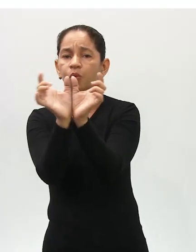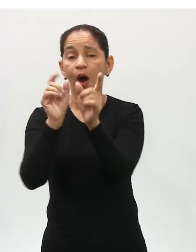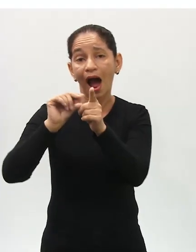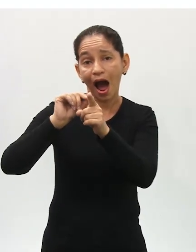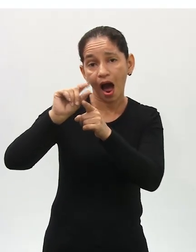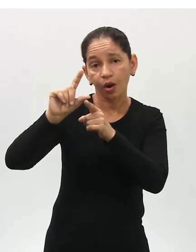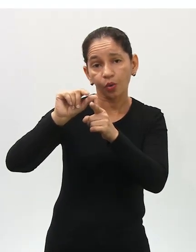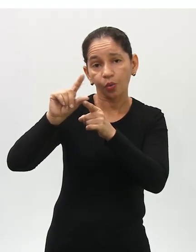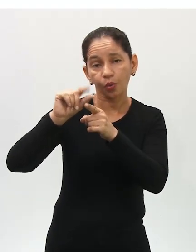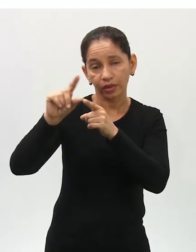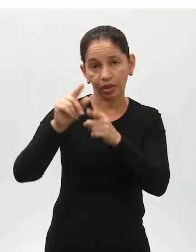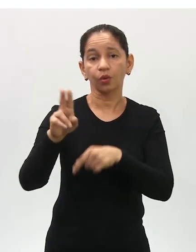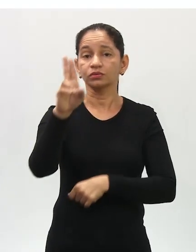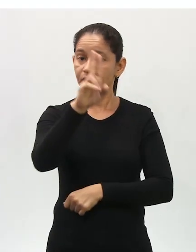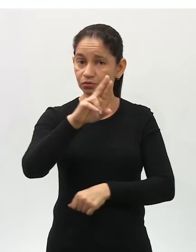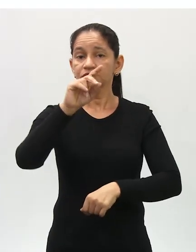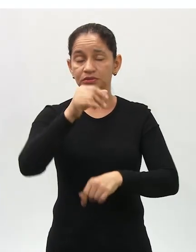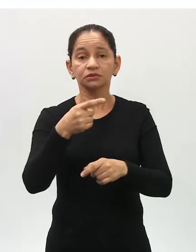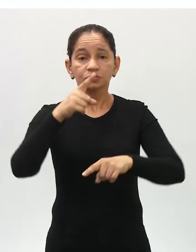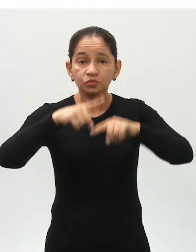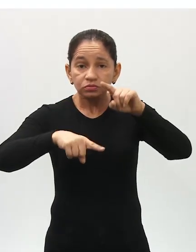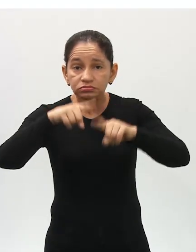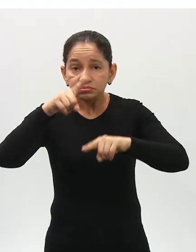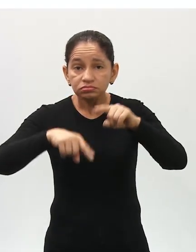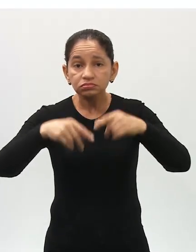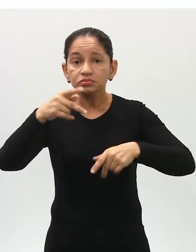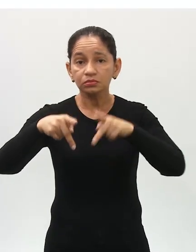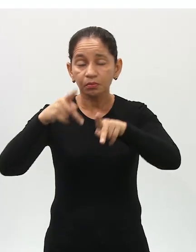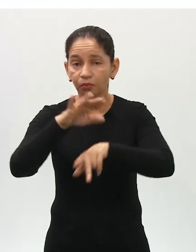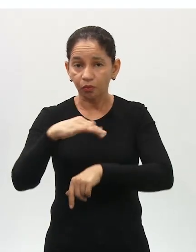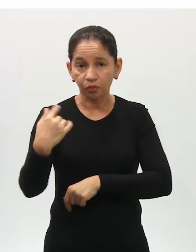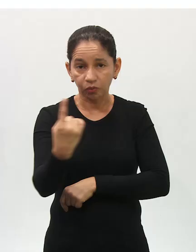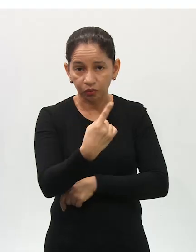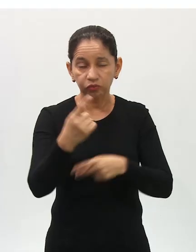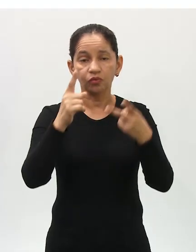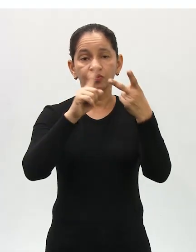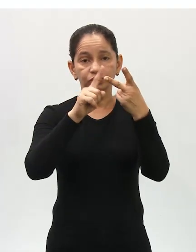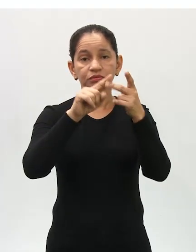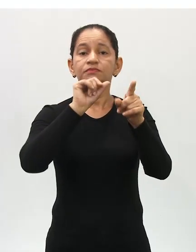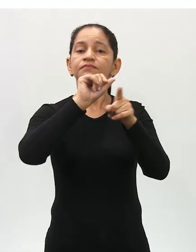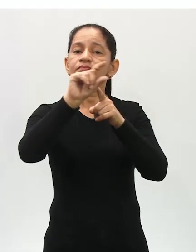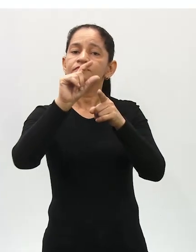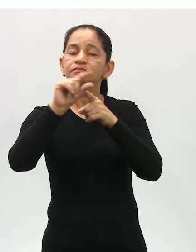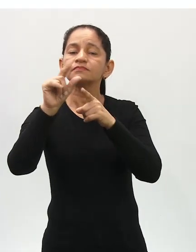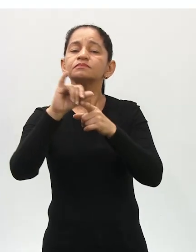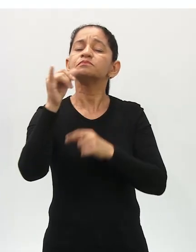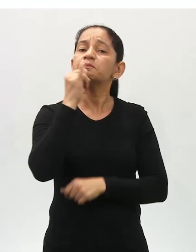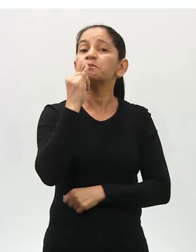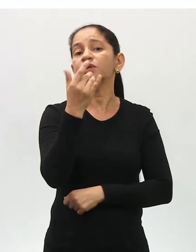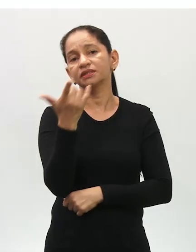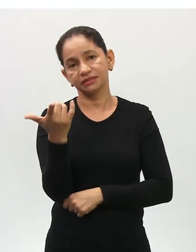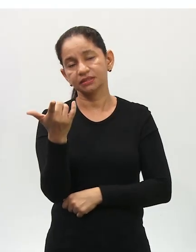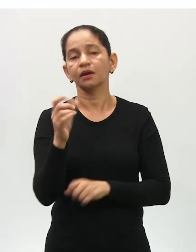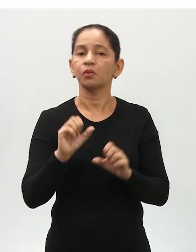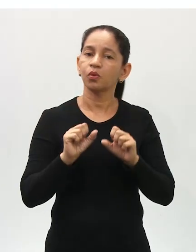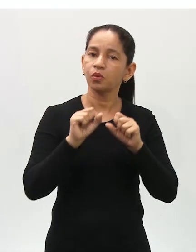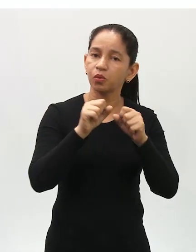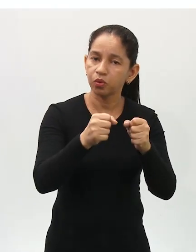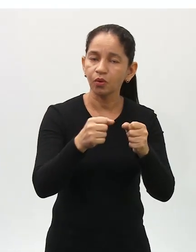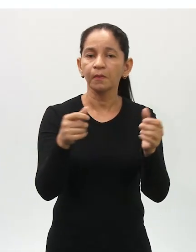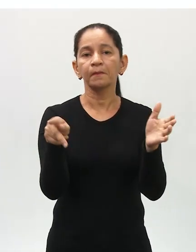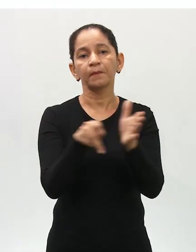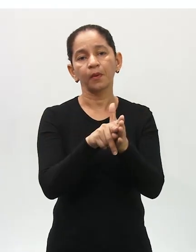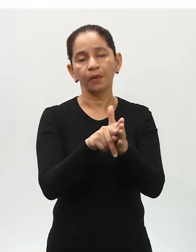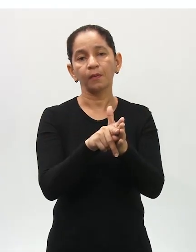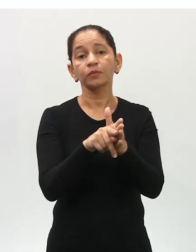um bem que pertence à União. Tá? E ele também tem aqui o uso de aluguéis com esforço